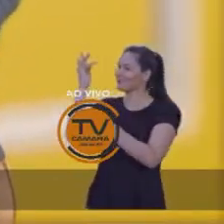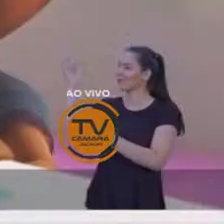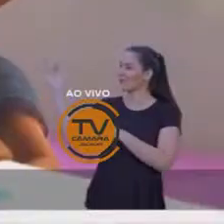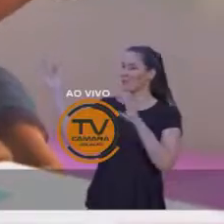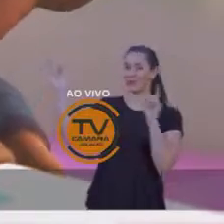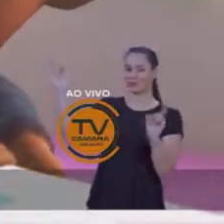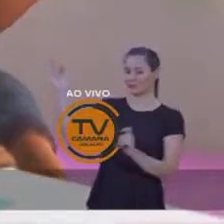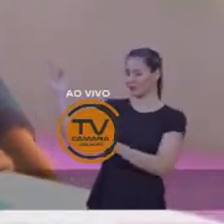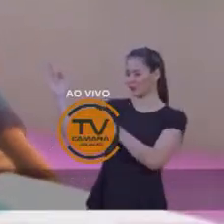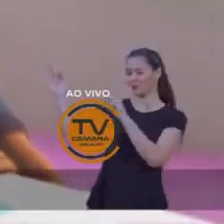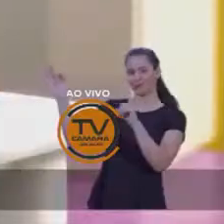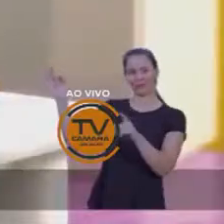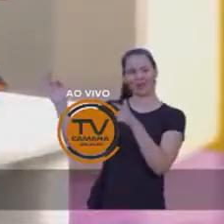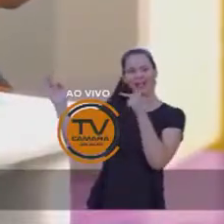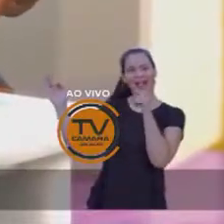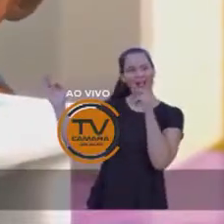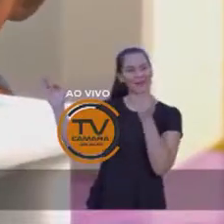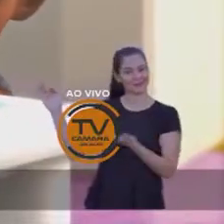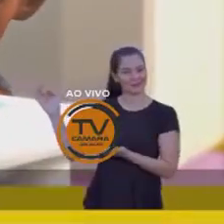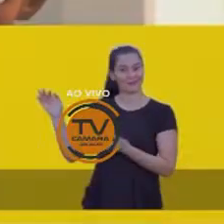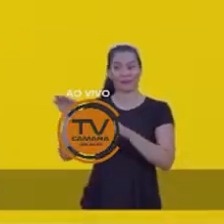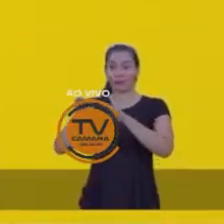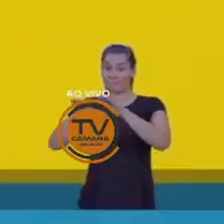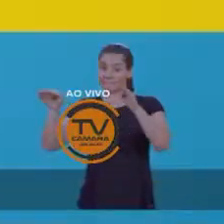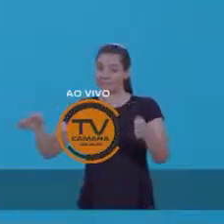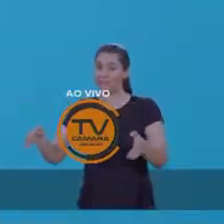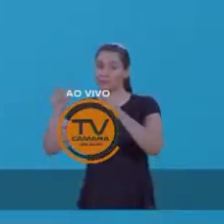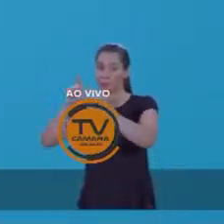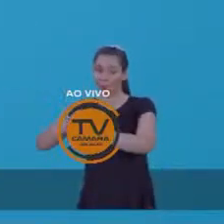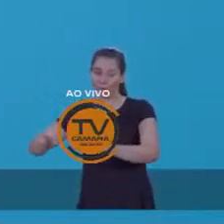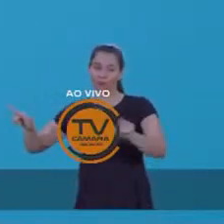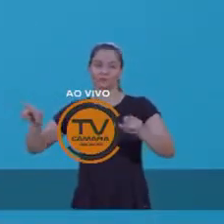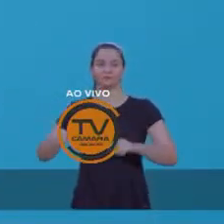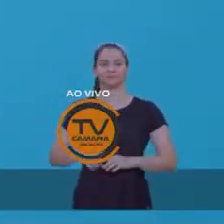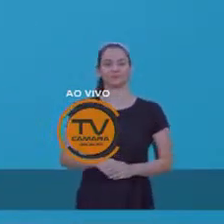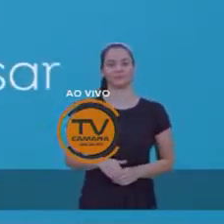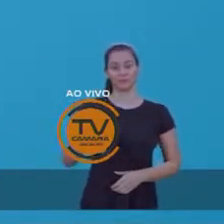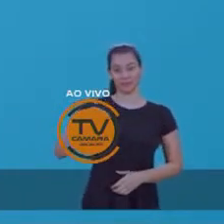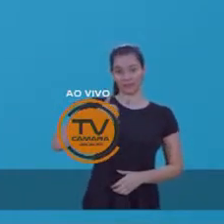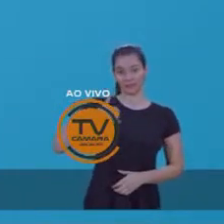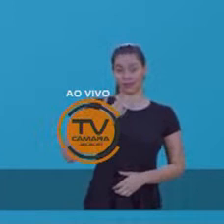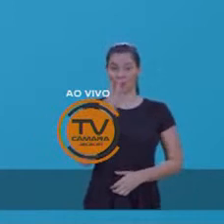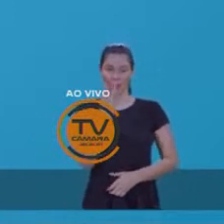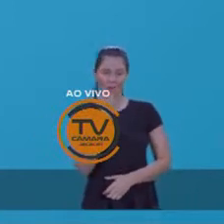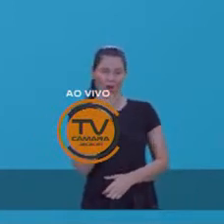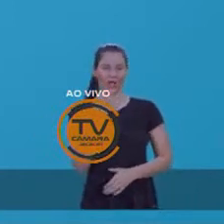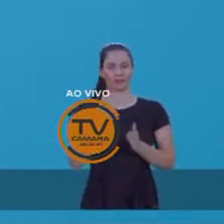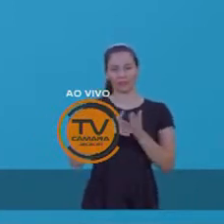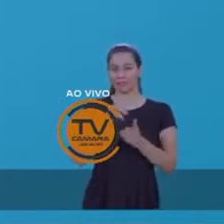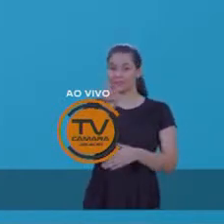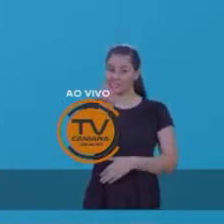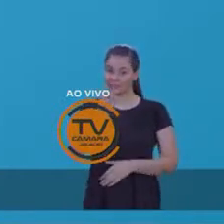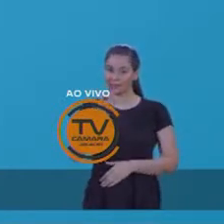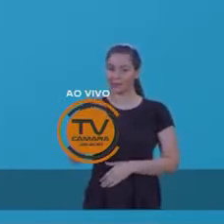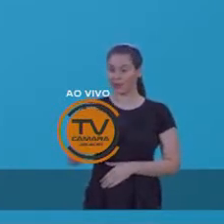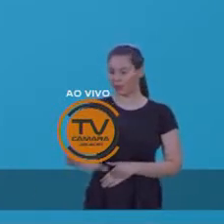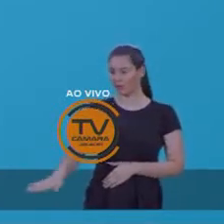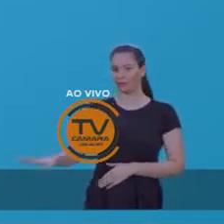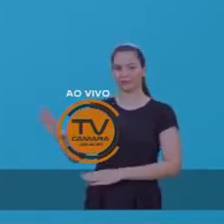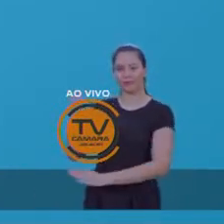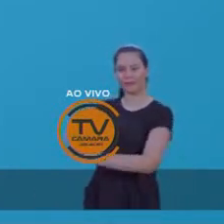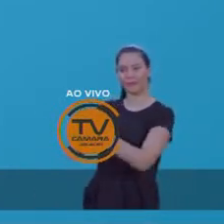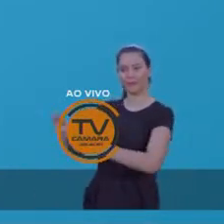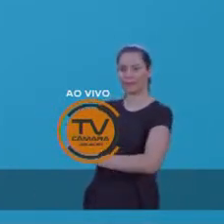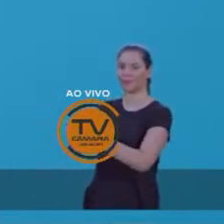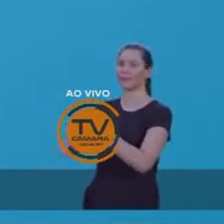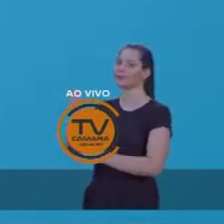de água ou tirar os farelos da mesa com um pano. Dos 4 aos 5 anos, as crianças já conseguem conversar bastante